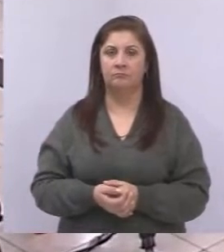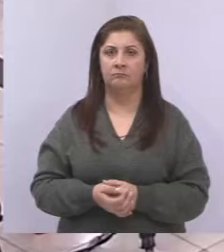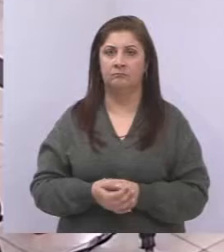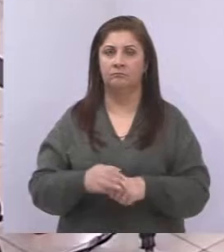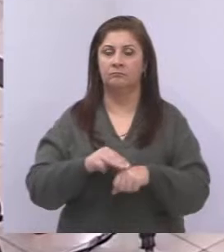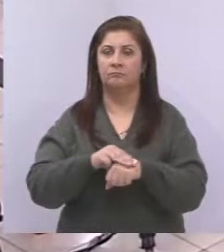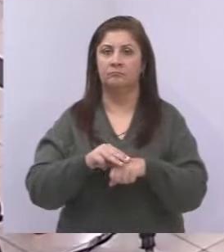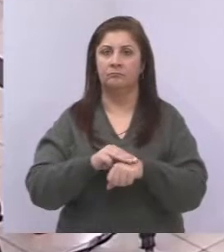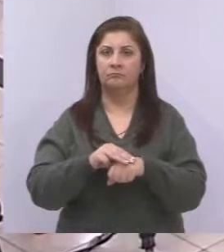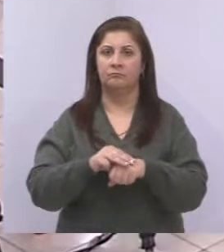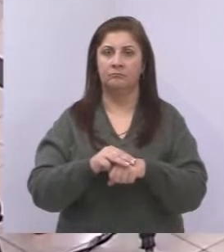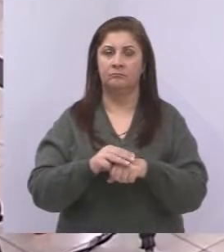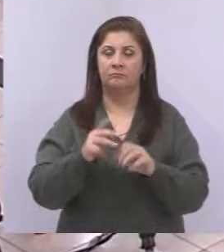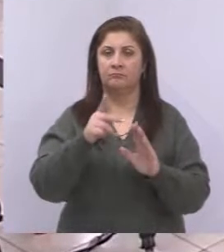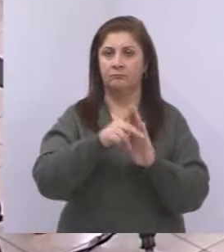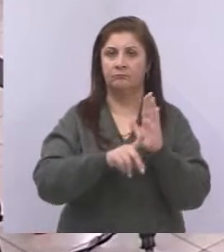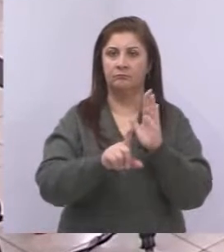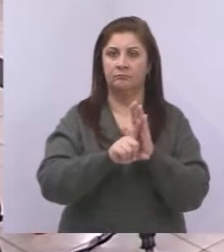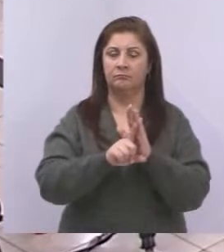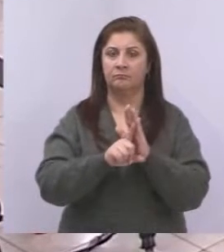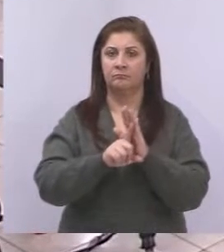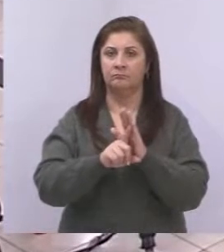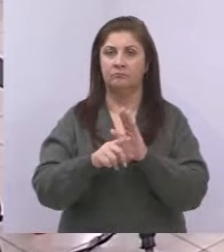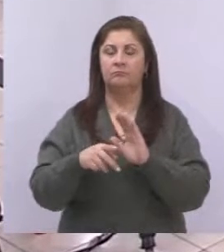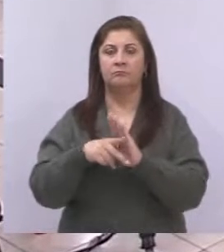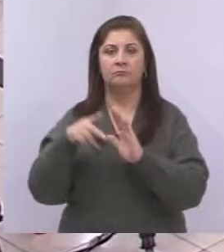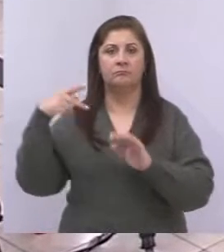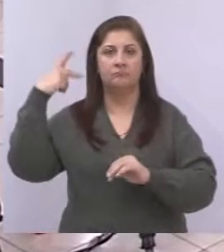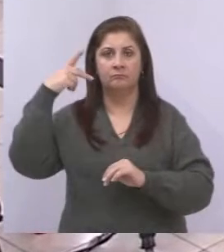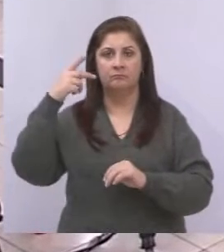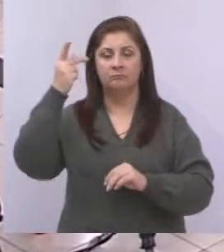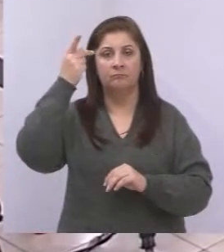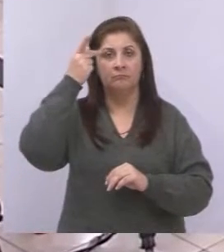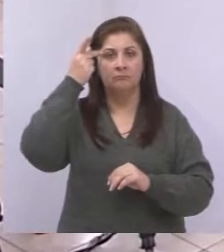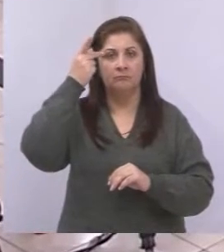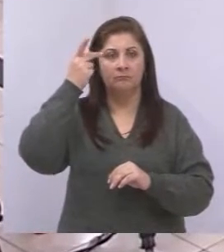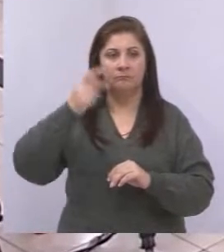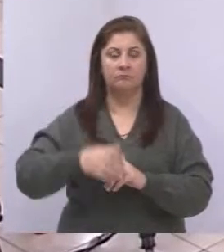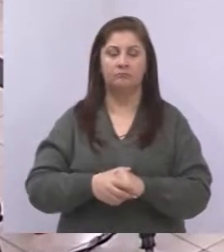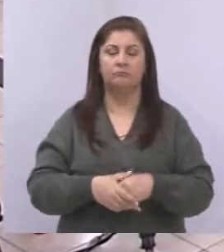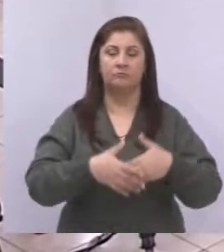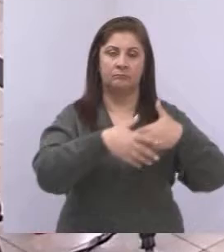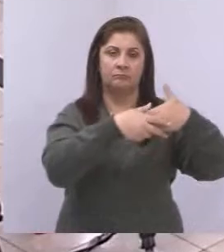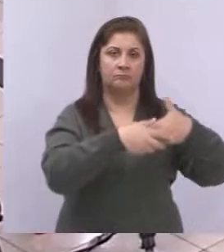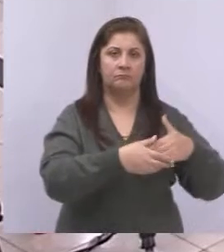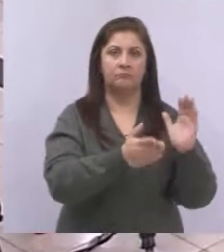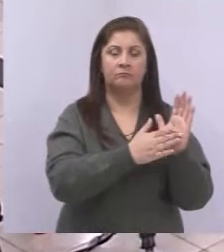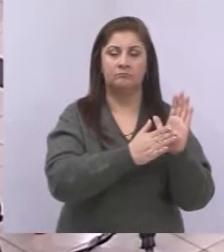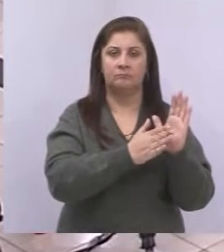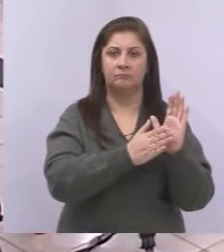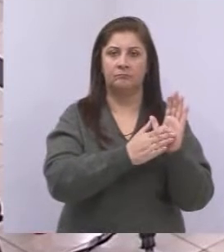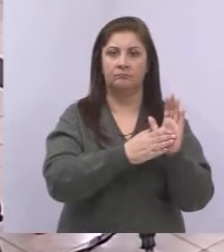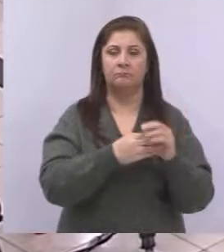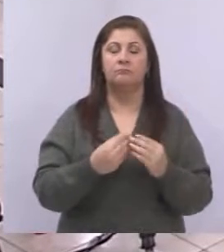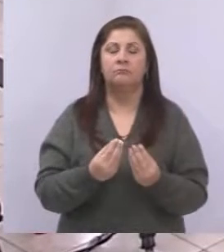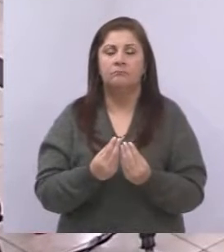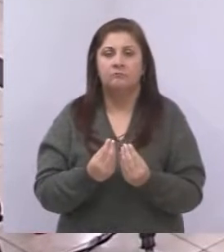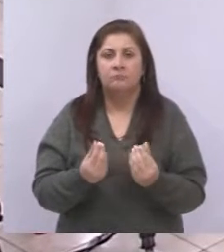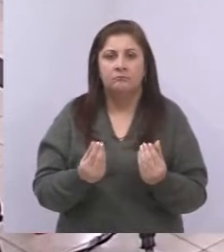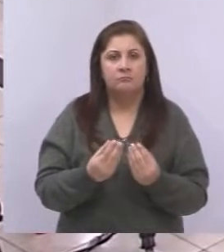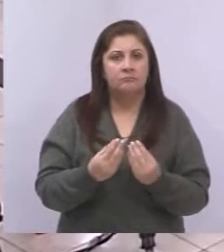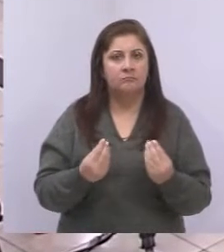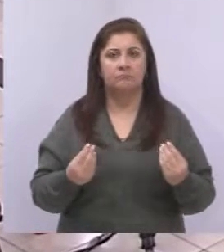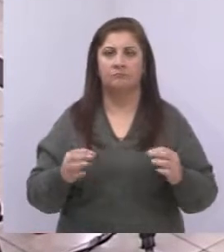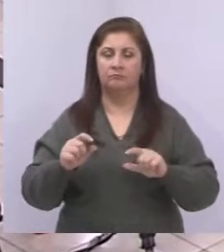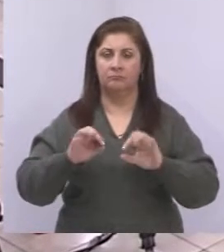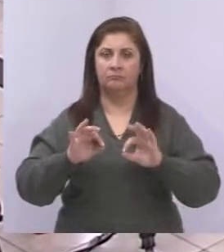um projeto de autoria do vereador Paulinho do Esportes. Quero aqui desde já cumprimentar e dar os parabéns pela sensibilidade de